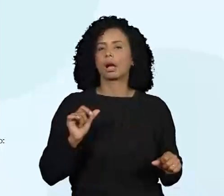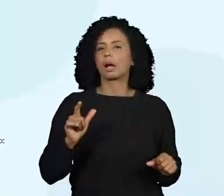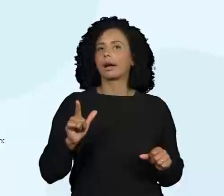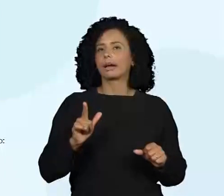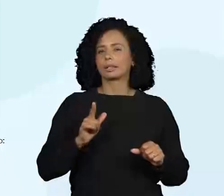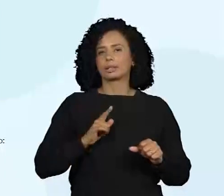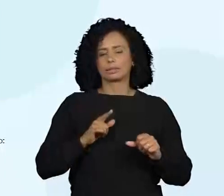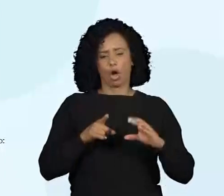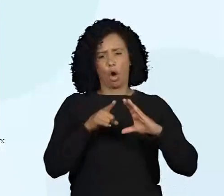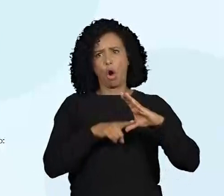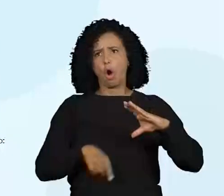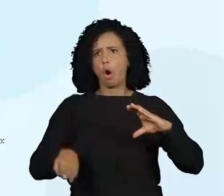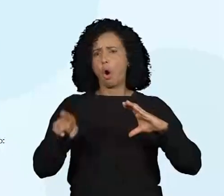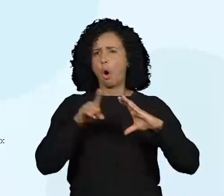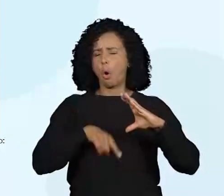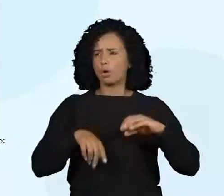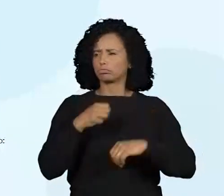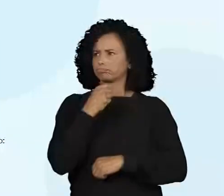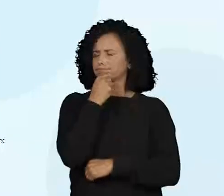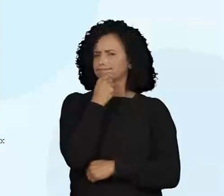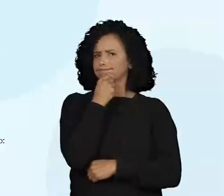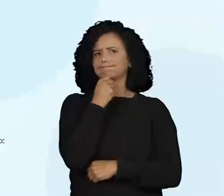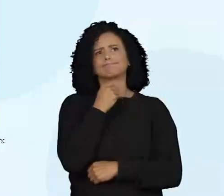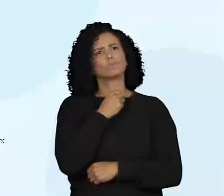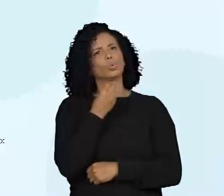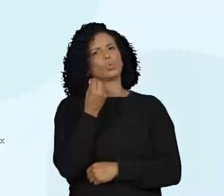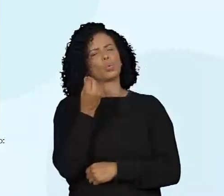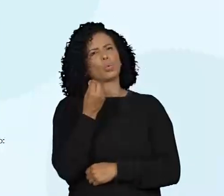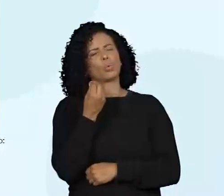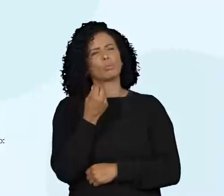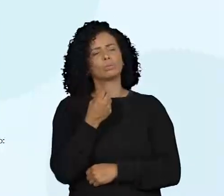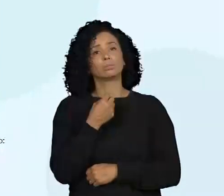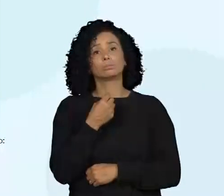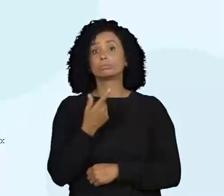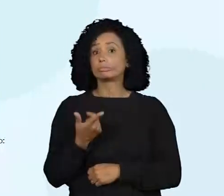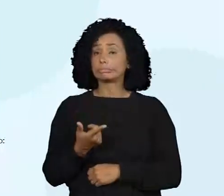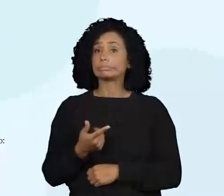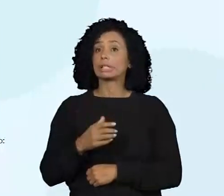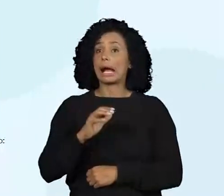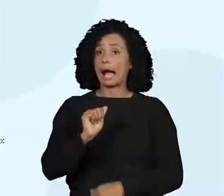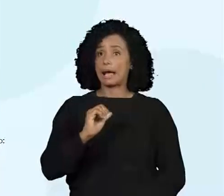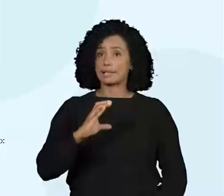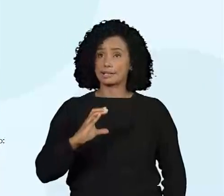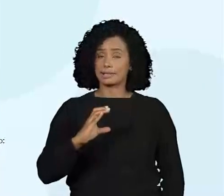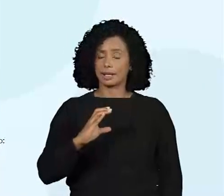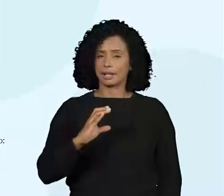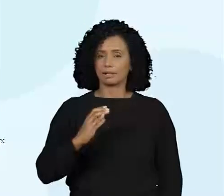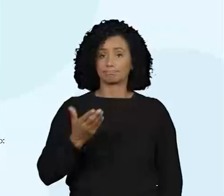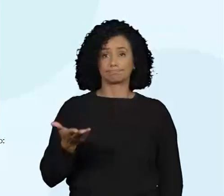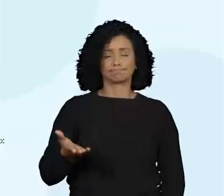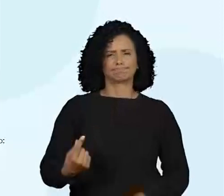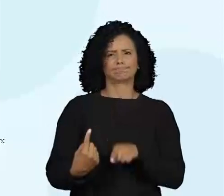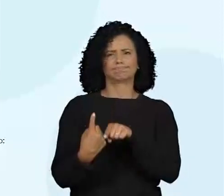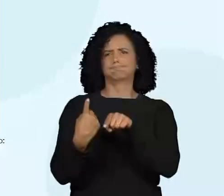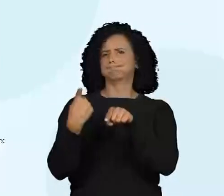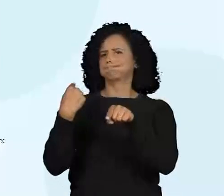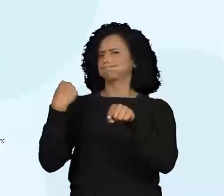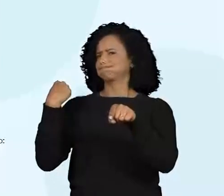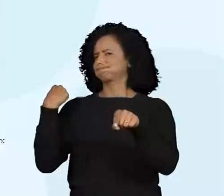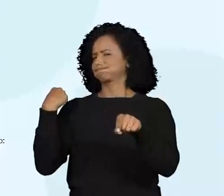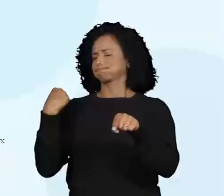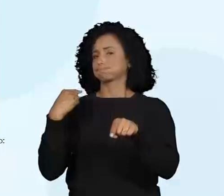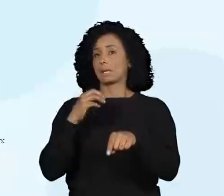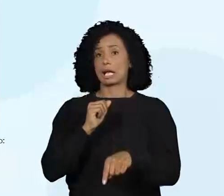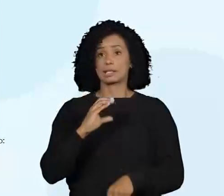da metade do 4º milênio antes de Cristo. Olha só, então uma roda aí